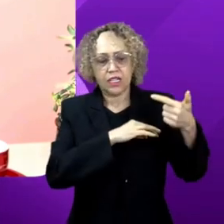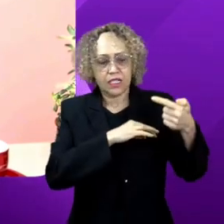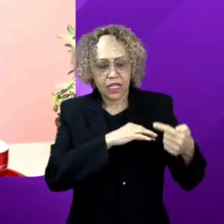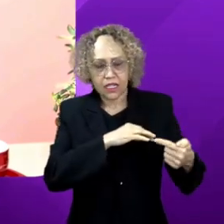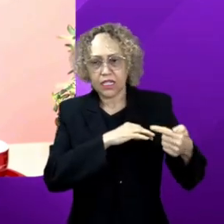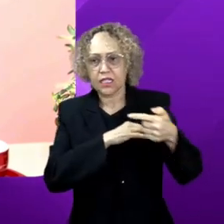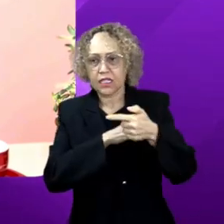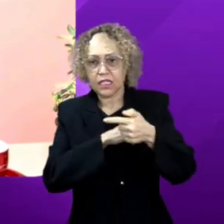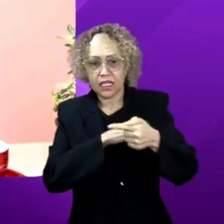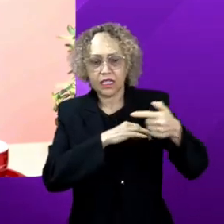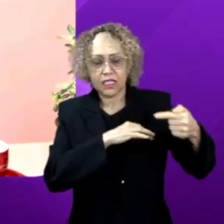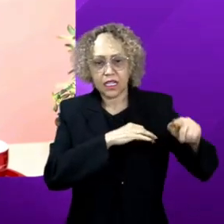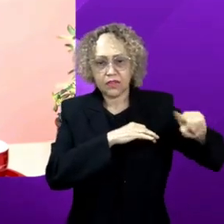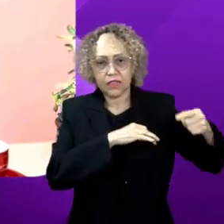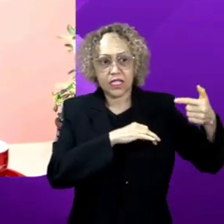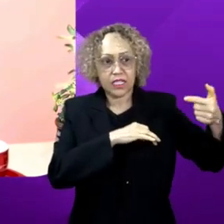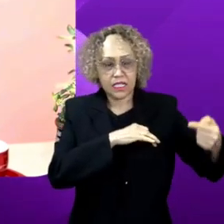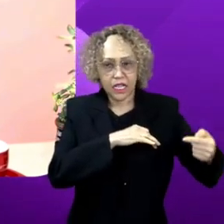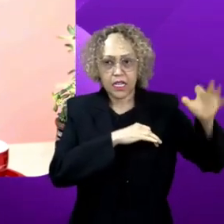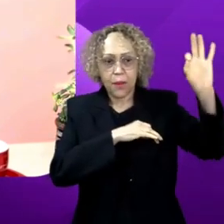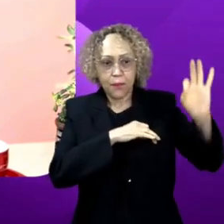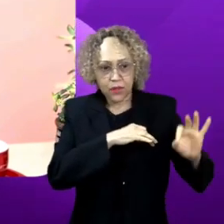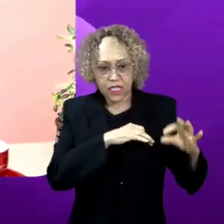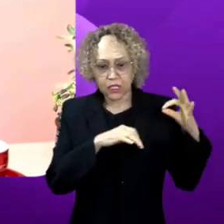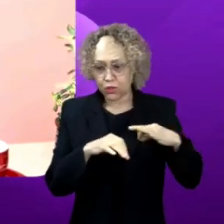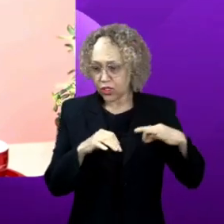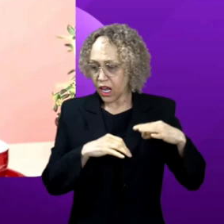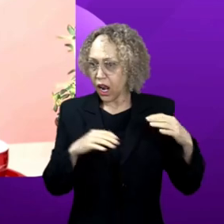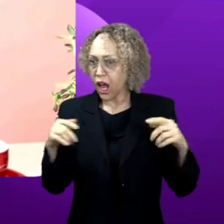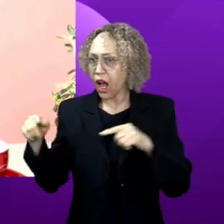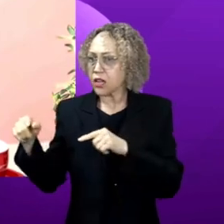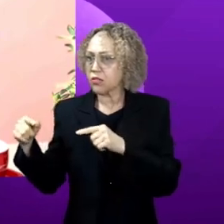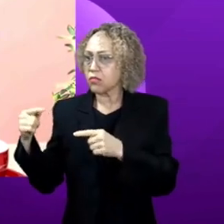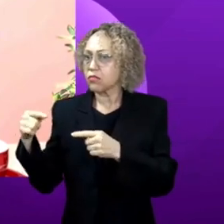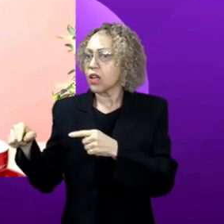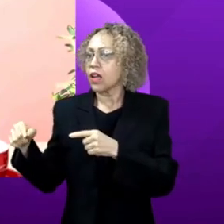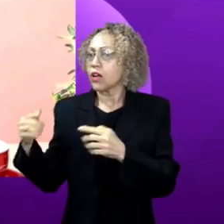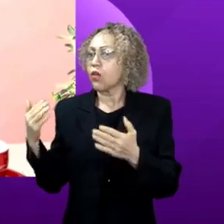77,7% dos salários dos homens no mesmo cargo e apenas